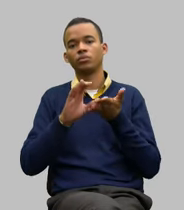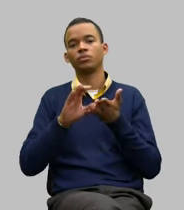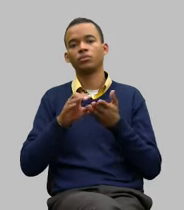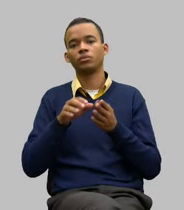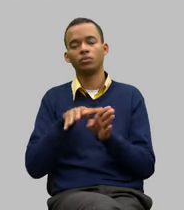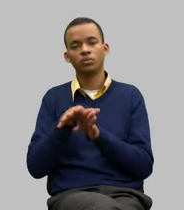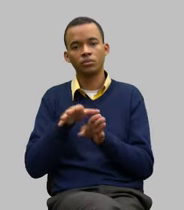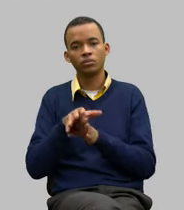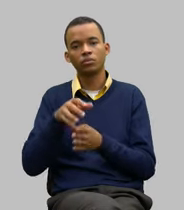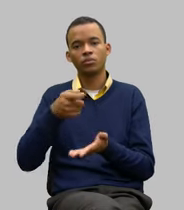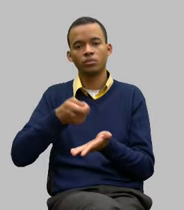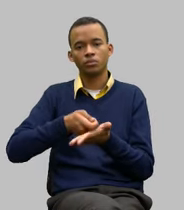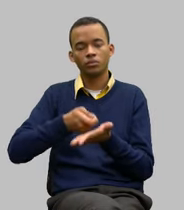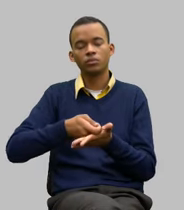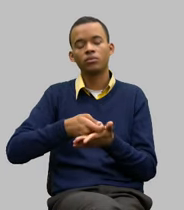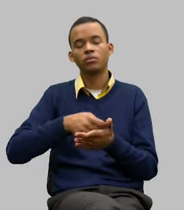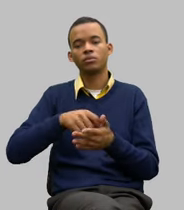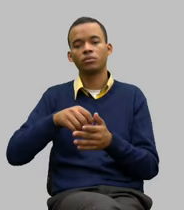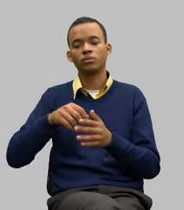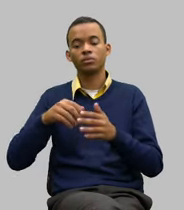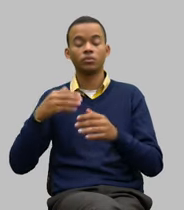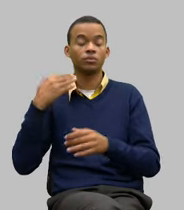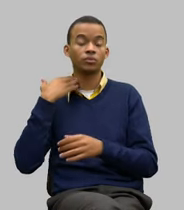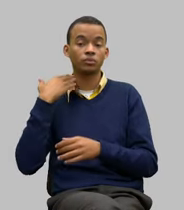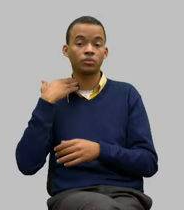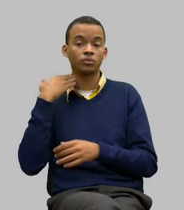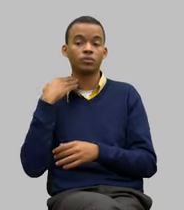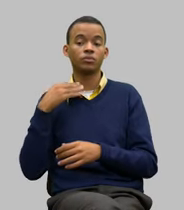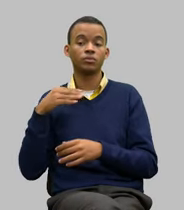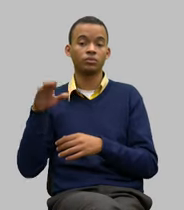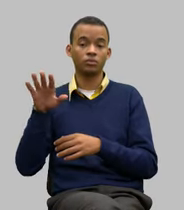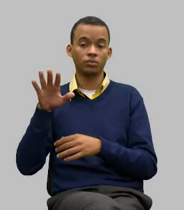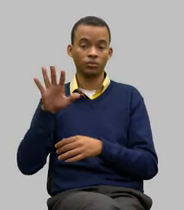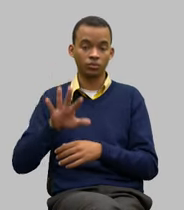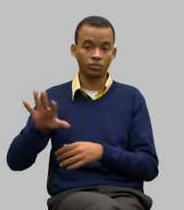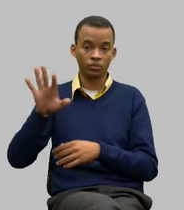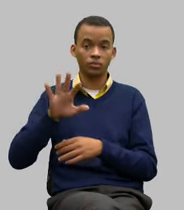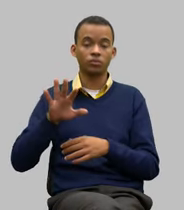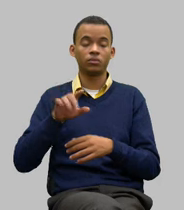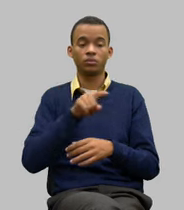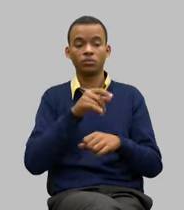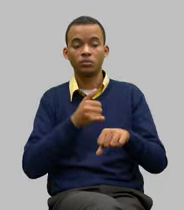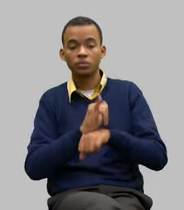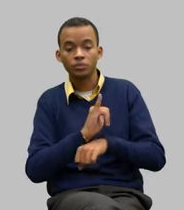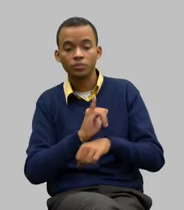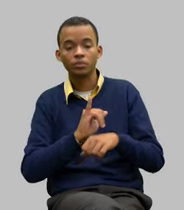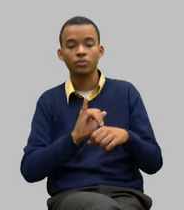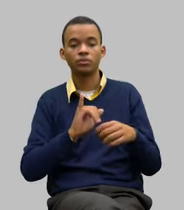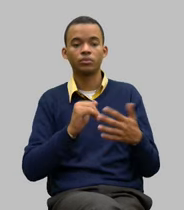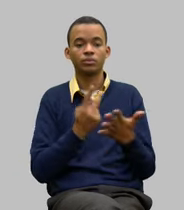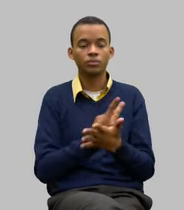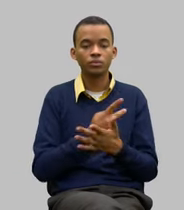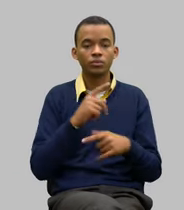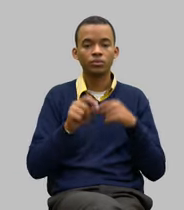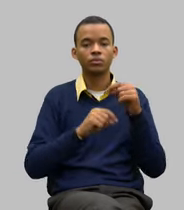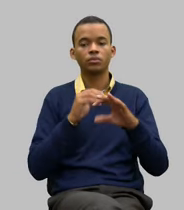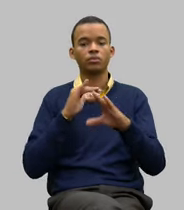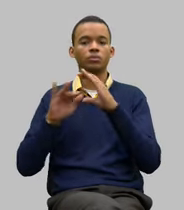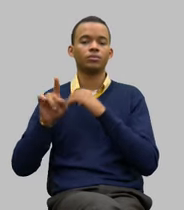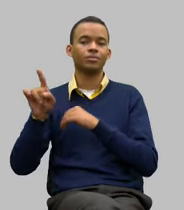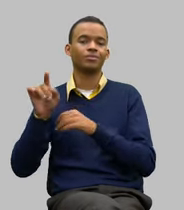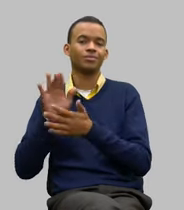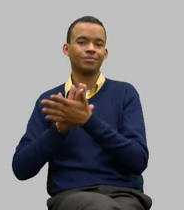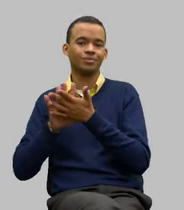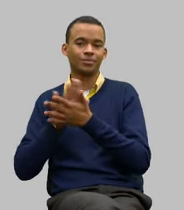juiz da comarca nem fica sabendo das faltas cometidas pelos detentos tornando um ambiente horrível de se trabalhar onde o preso é